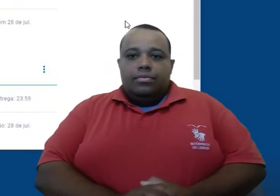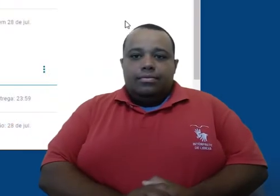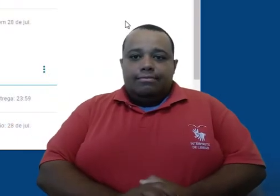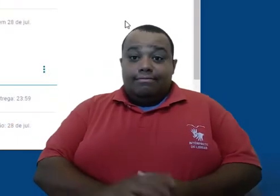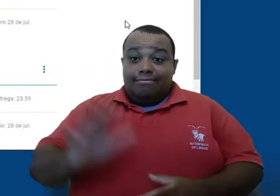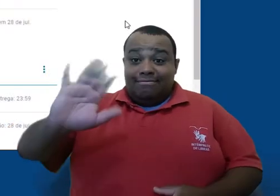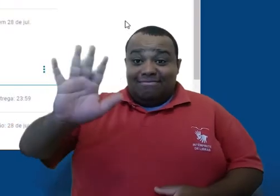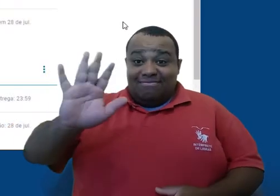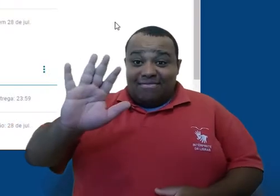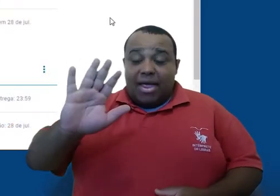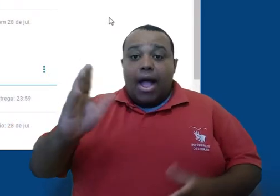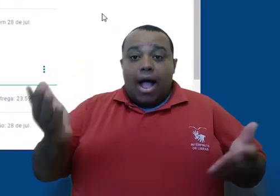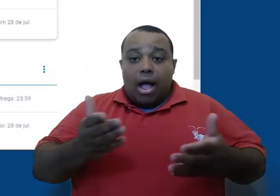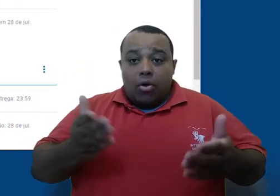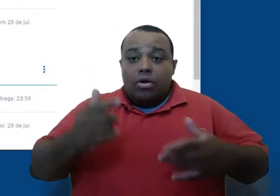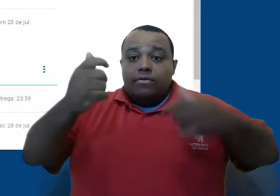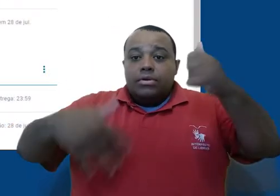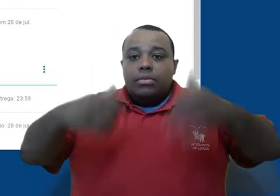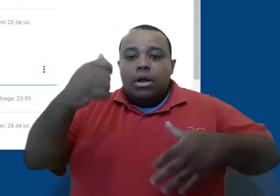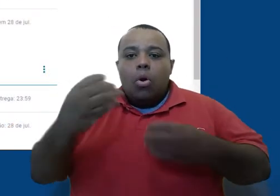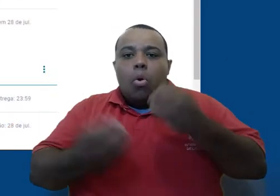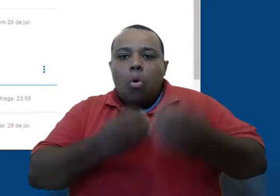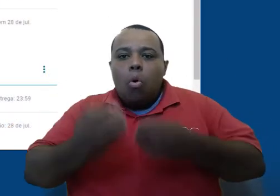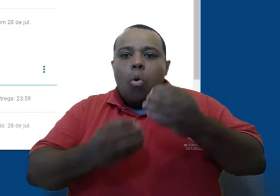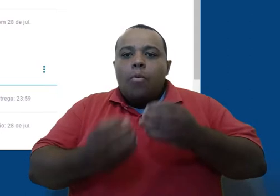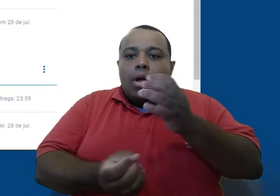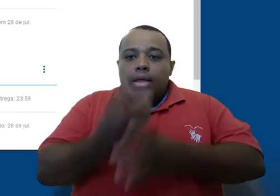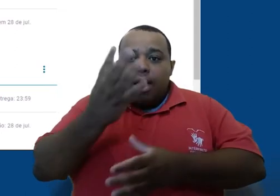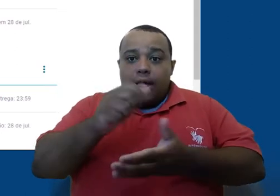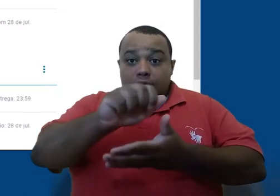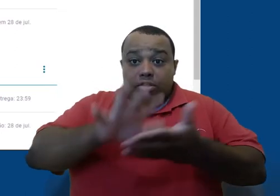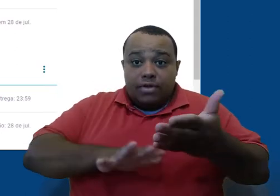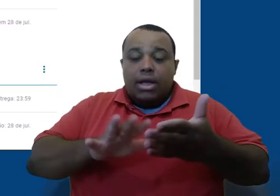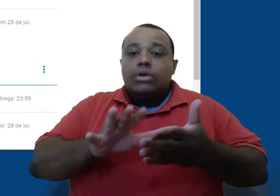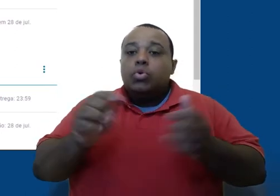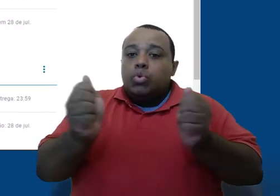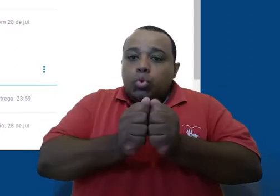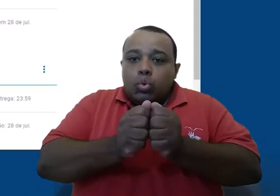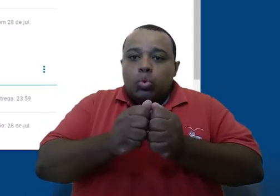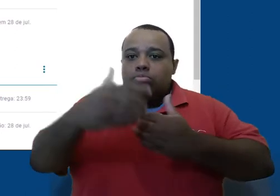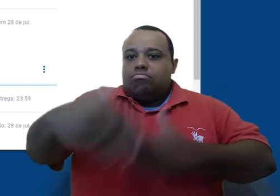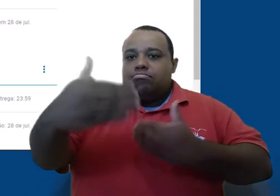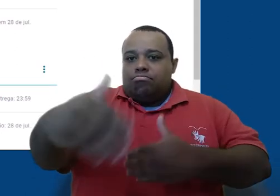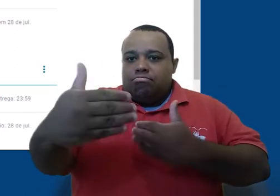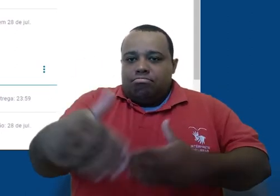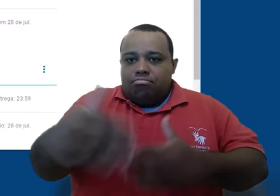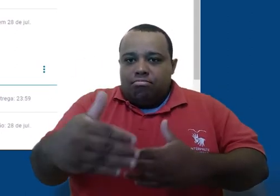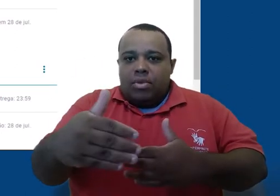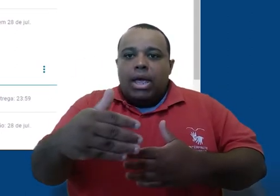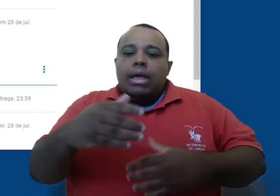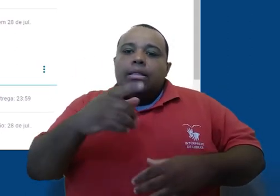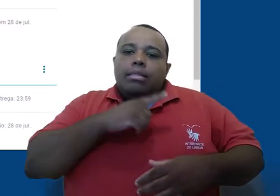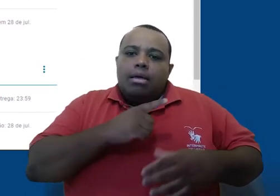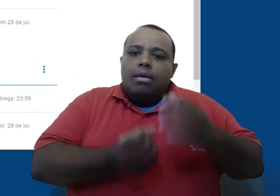o olá entraremos agora na opção de criação de uma atividade com o teste na prática as opções de criação de atividade atividade